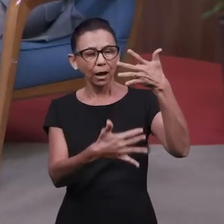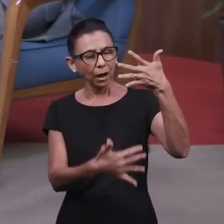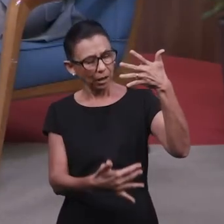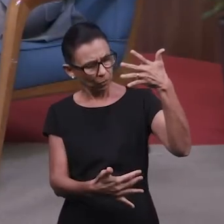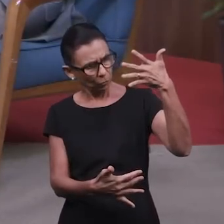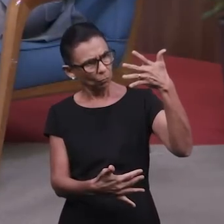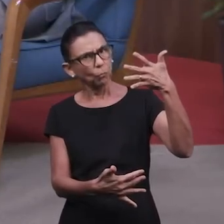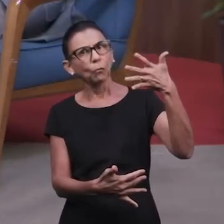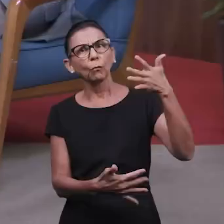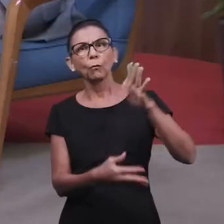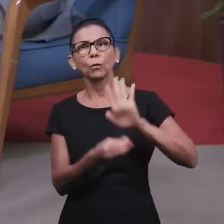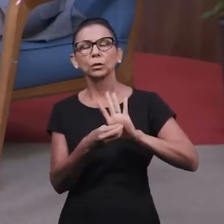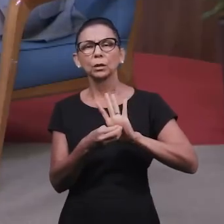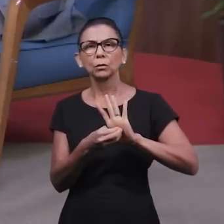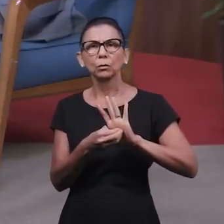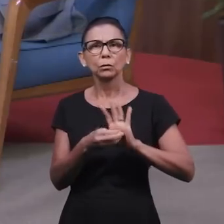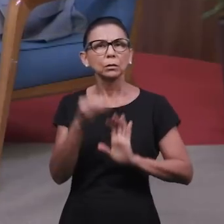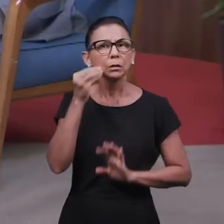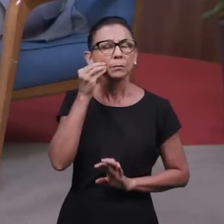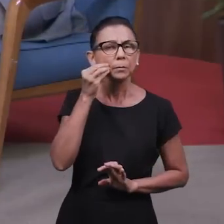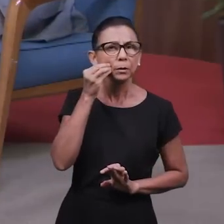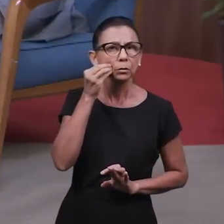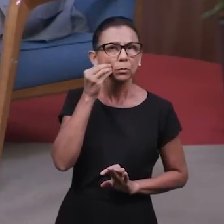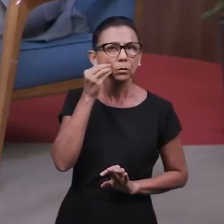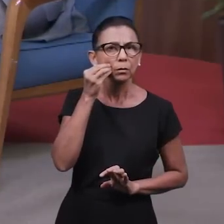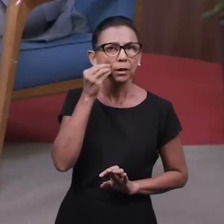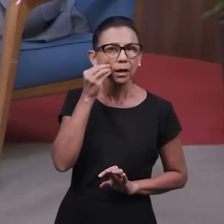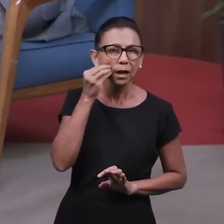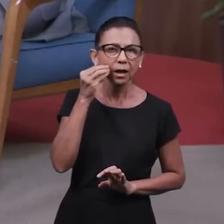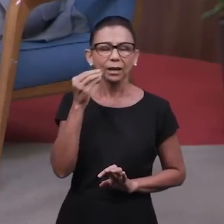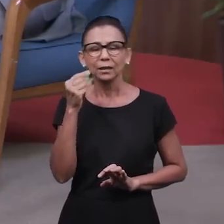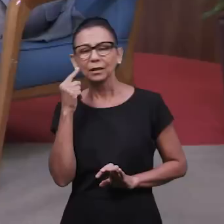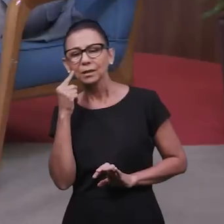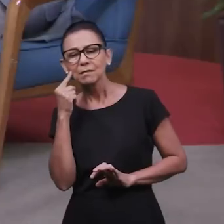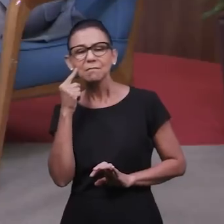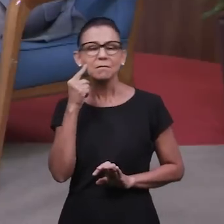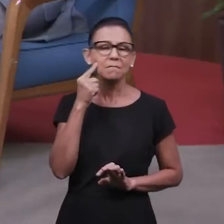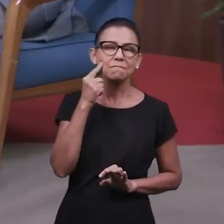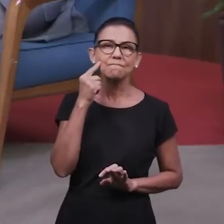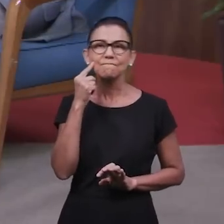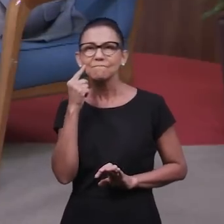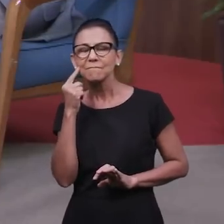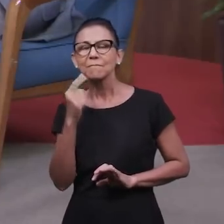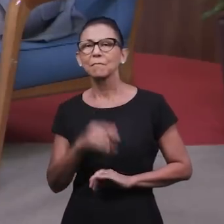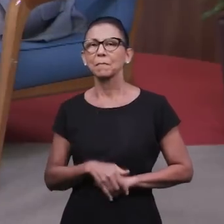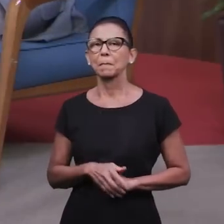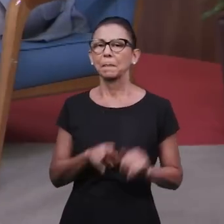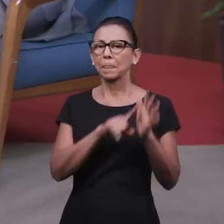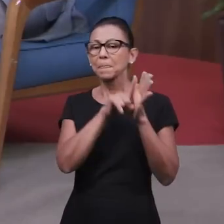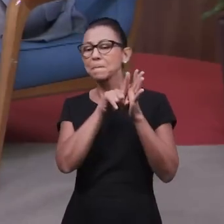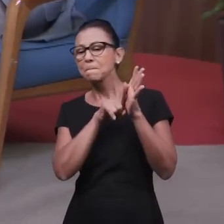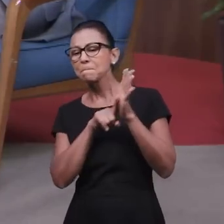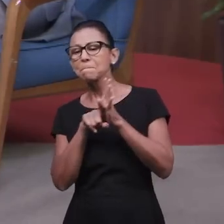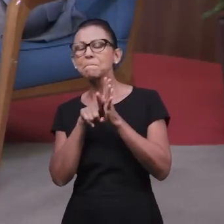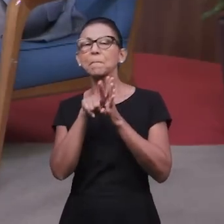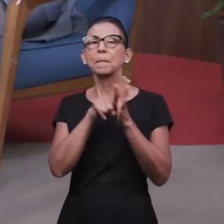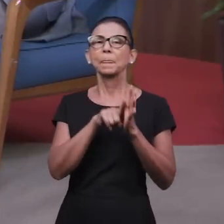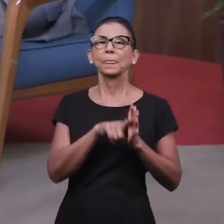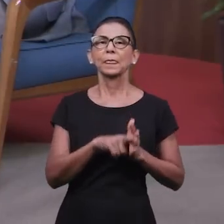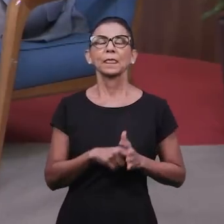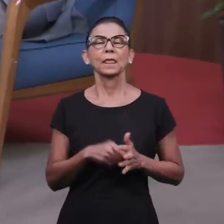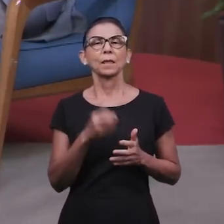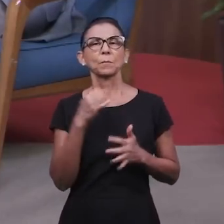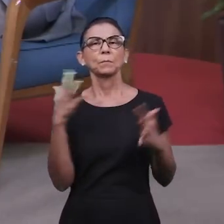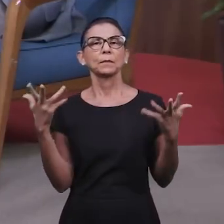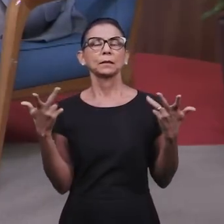de conteúdos. Você já experimentou, né, ali passear pelo canal, pesquisar? É uma coisa maravilhosa para a família toda